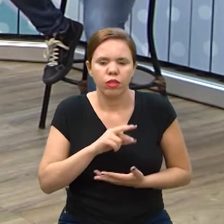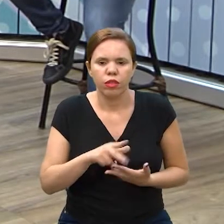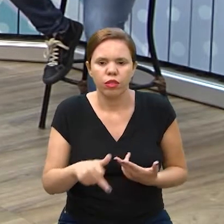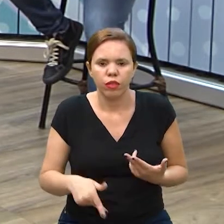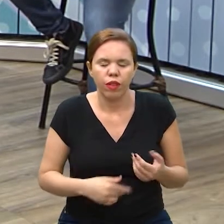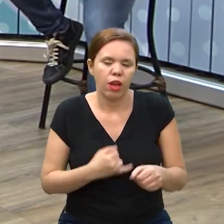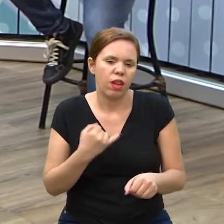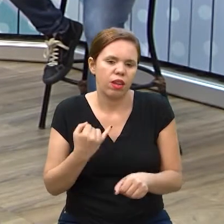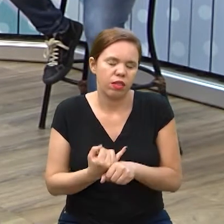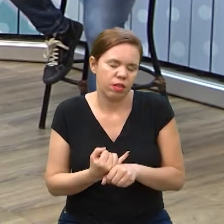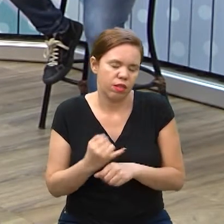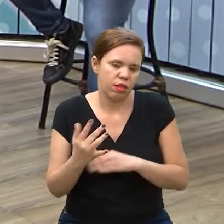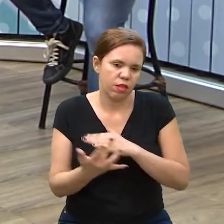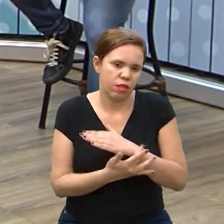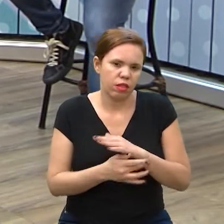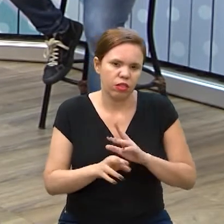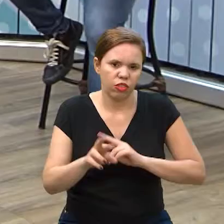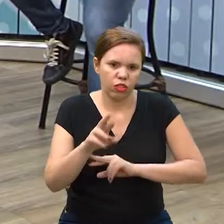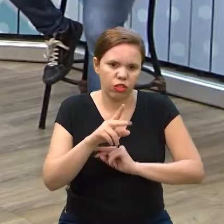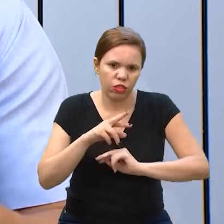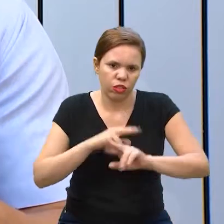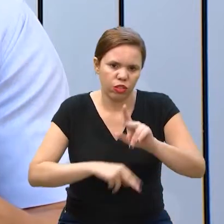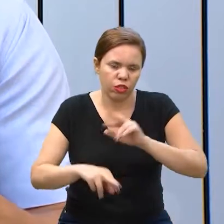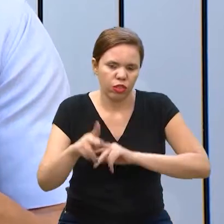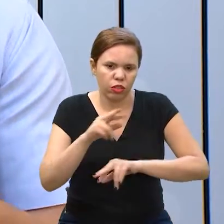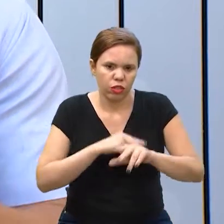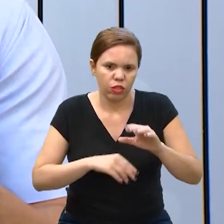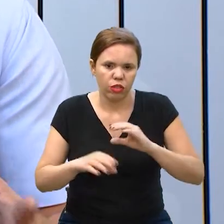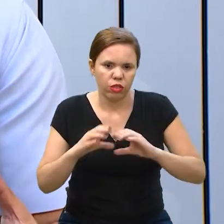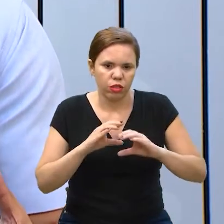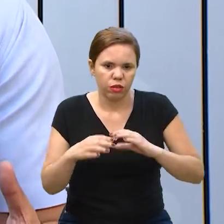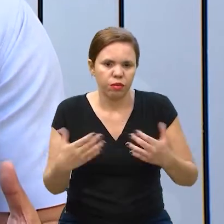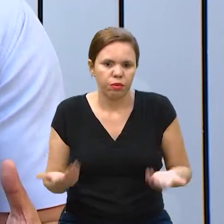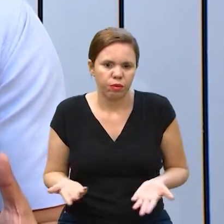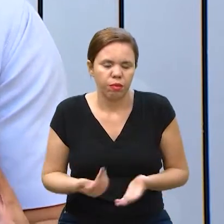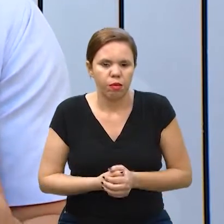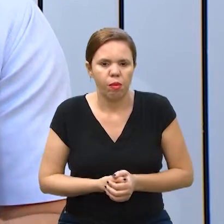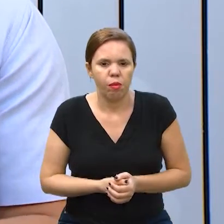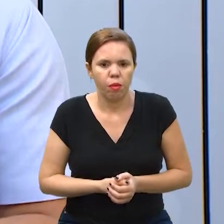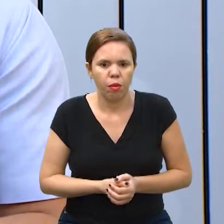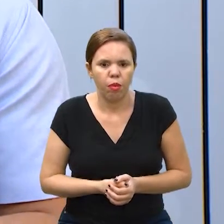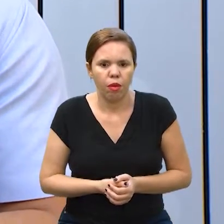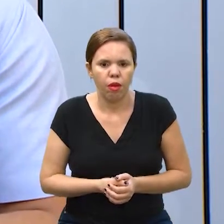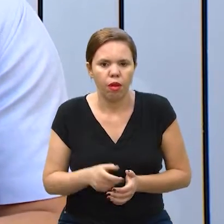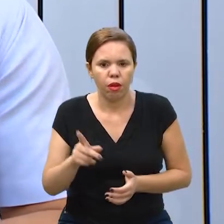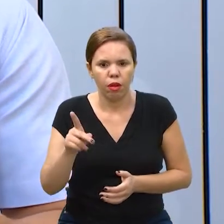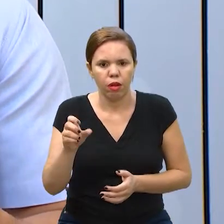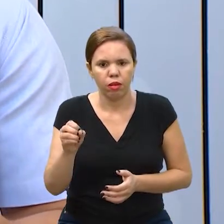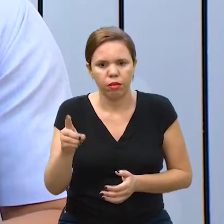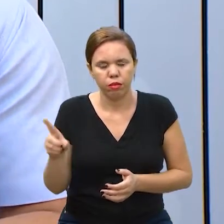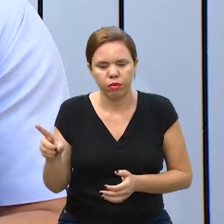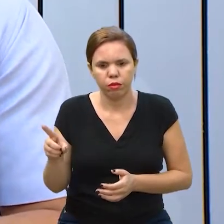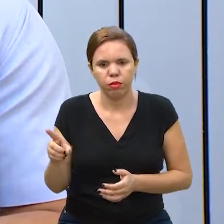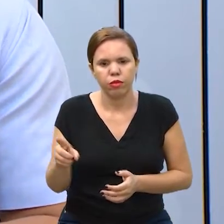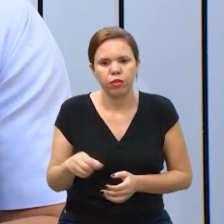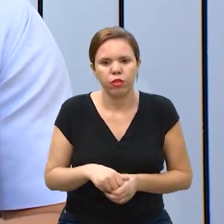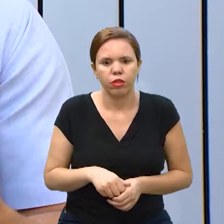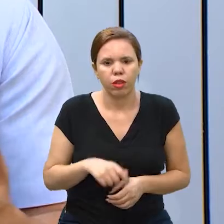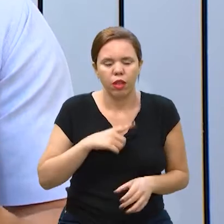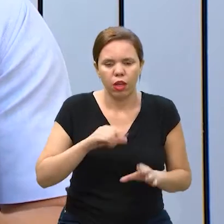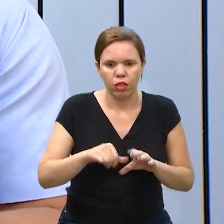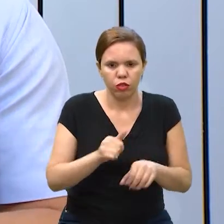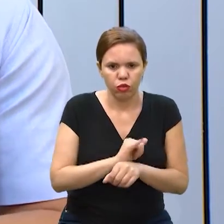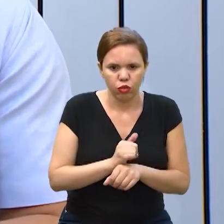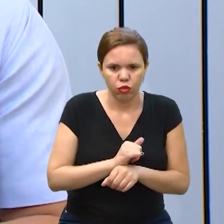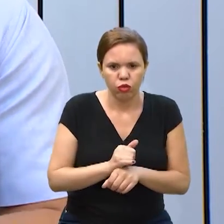temos várias plataformas e vários tipos de meios de se comunicar. Tem aí podcast, o